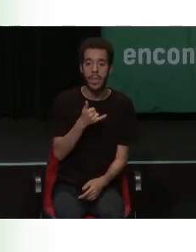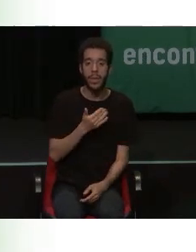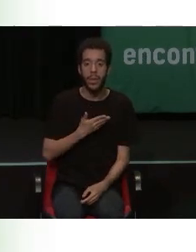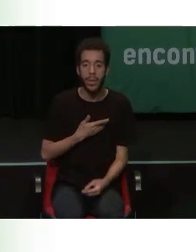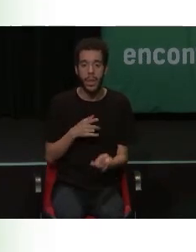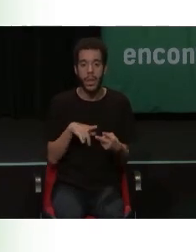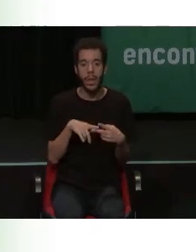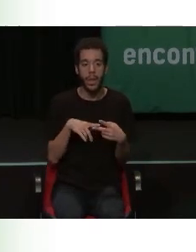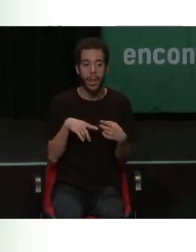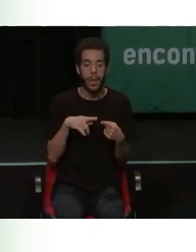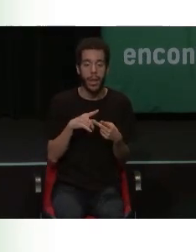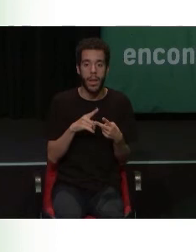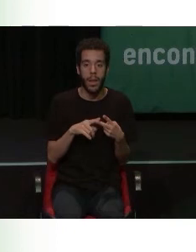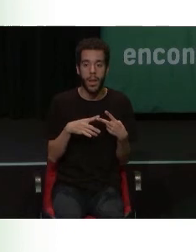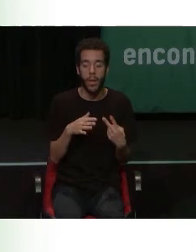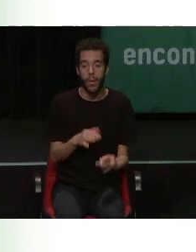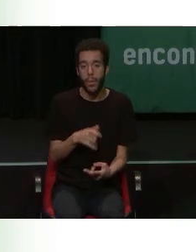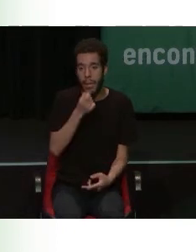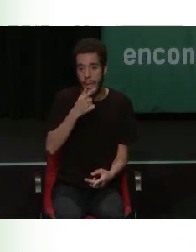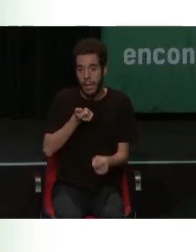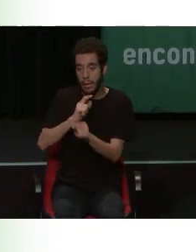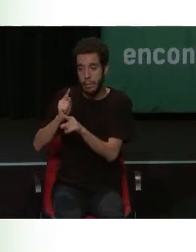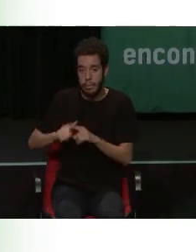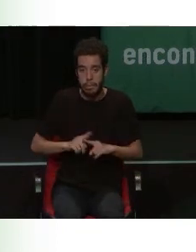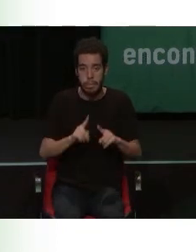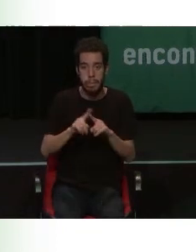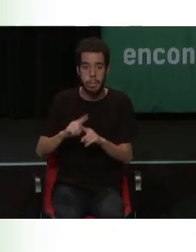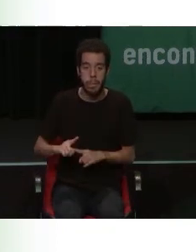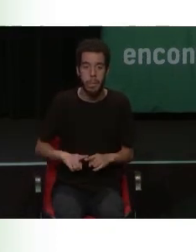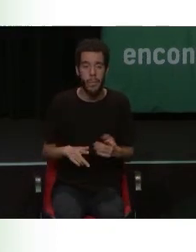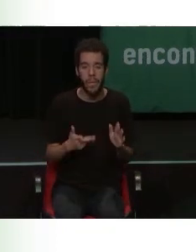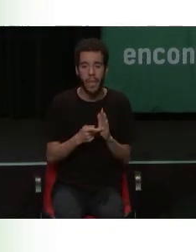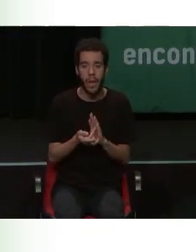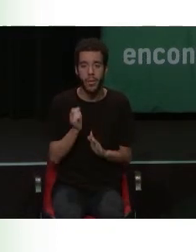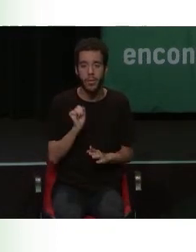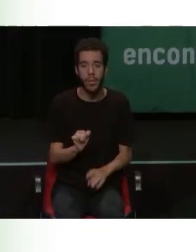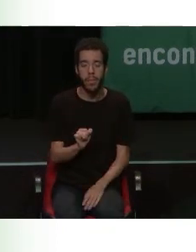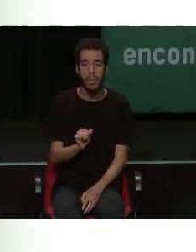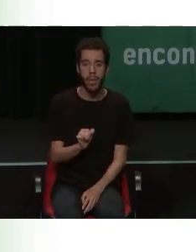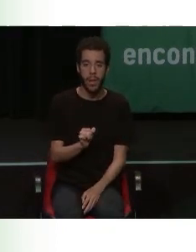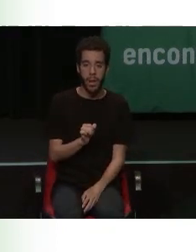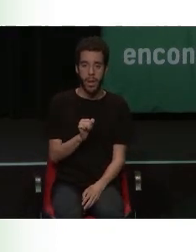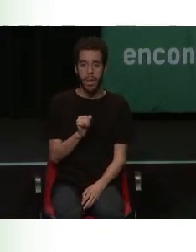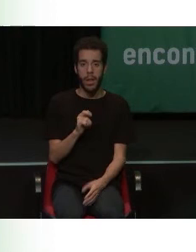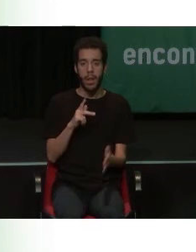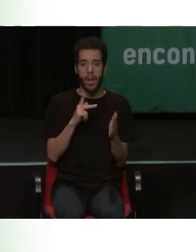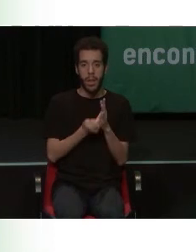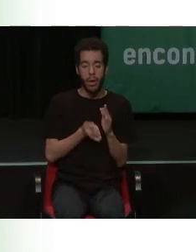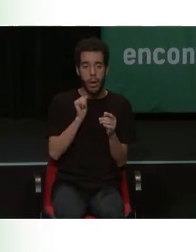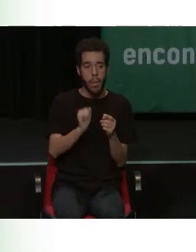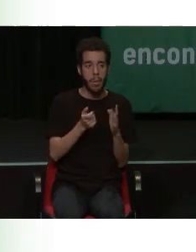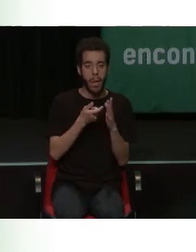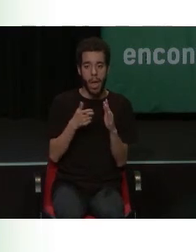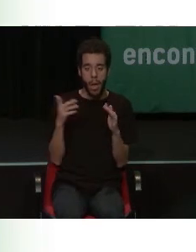grafeno ou pseudografenes, e com tecnologias relacionadas sempre com a fotónica, com a interface com